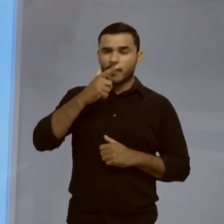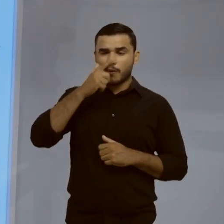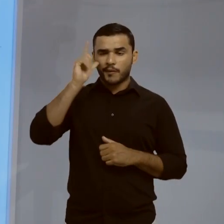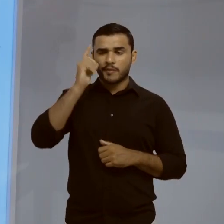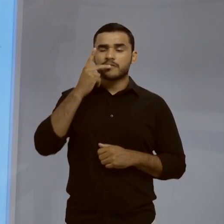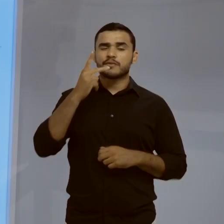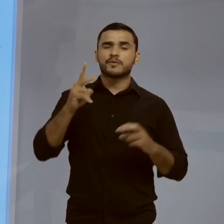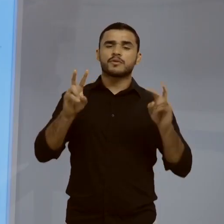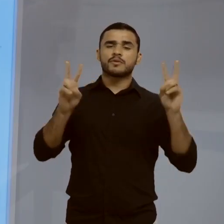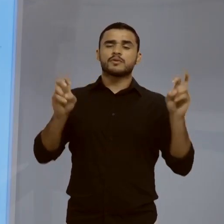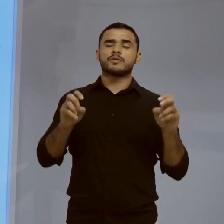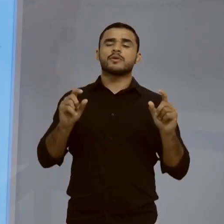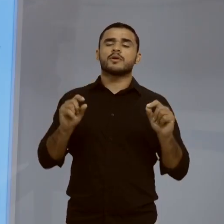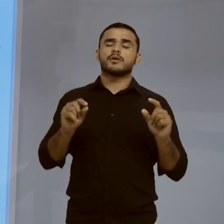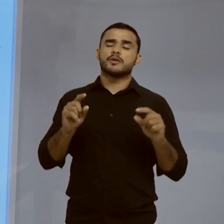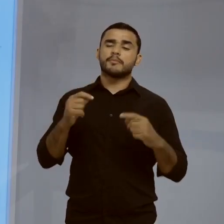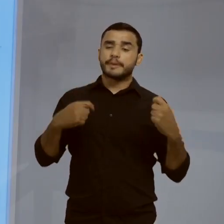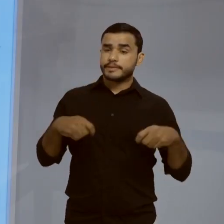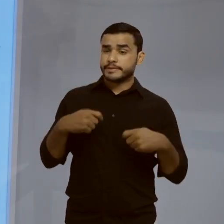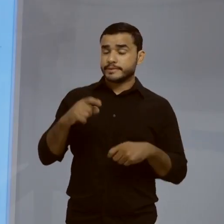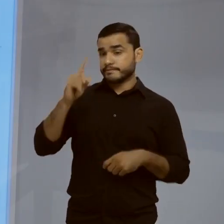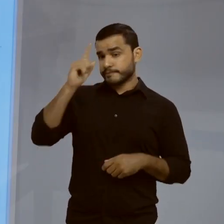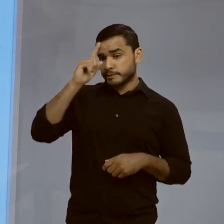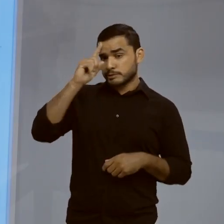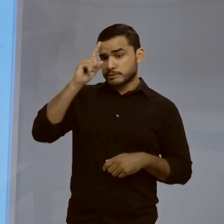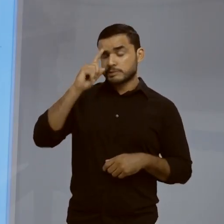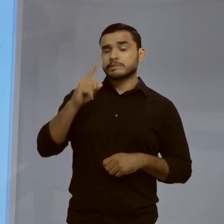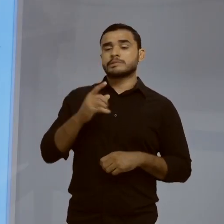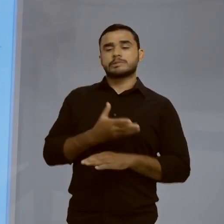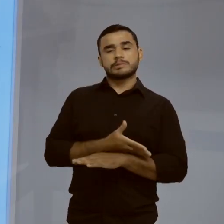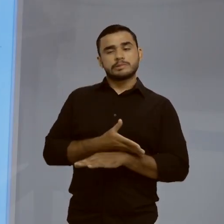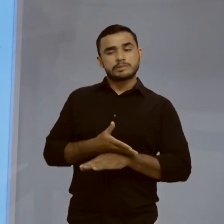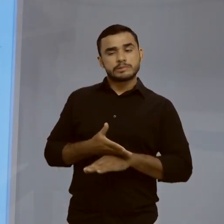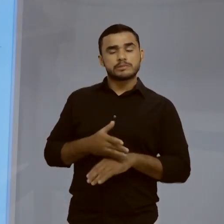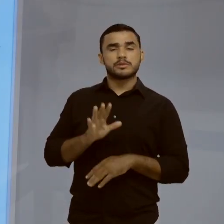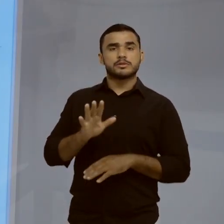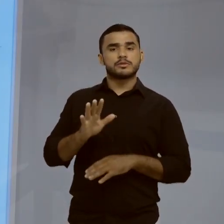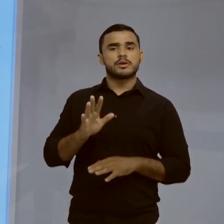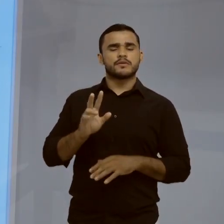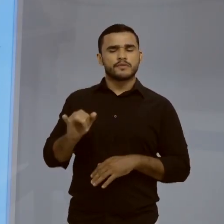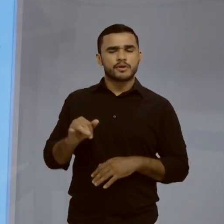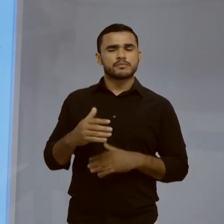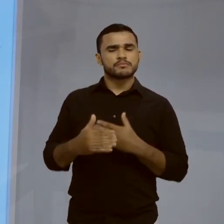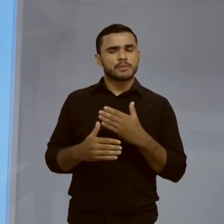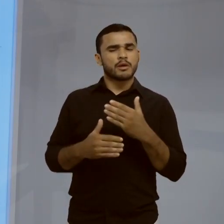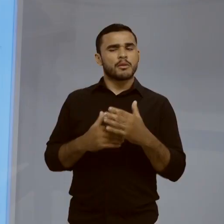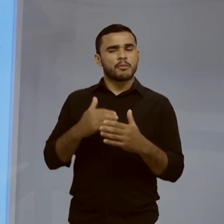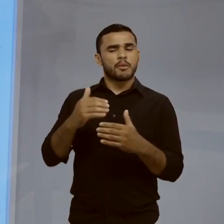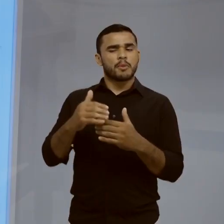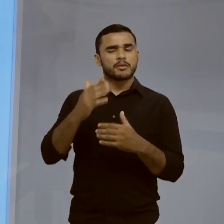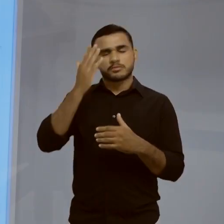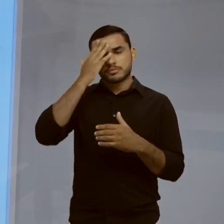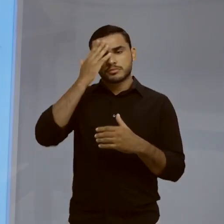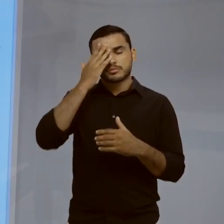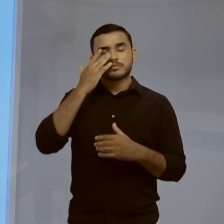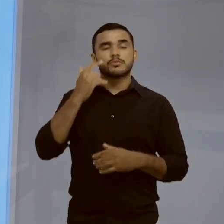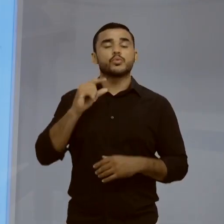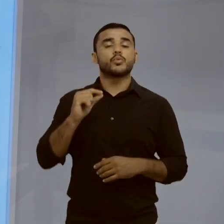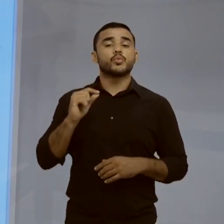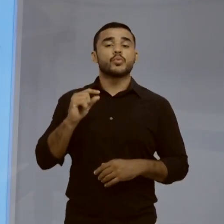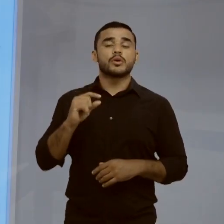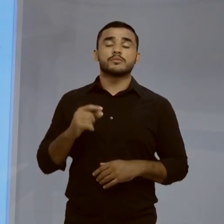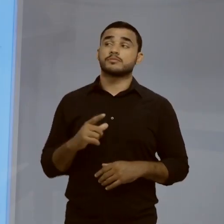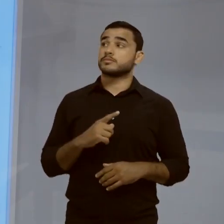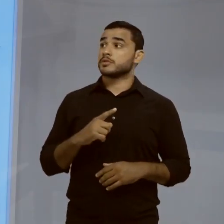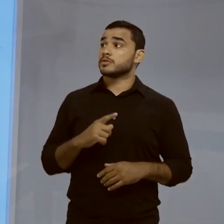sobre essa volta à rotina, aproveitar esses últimos dias para já ir entrando nesse ritmo, talvez, para